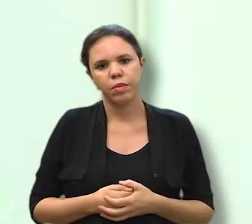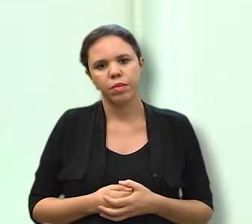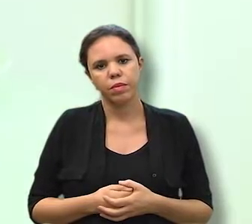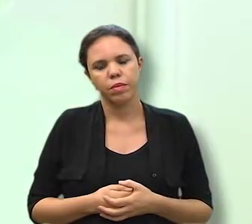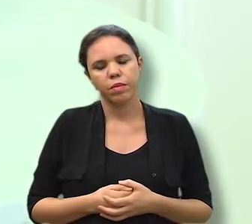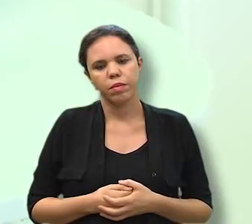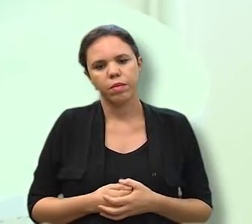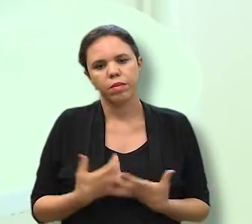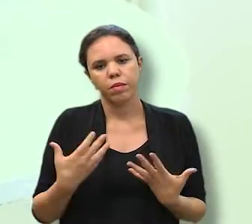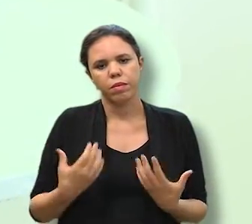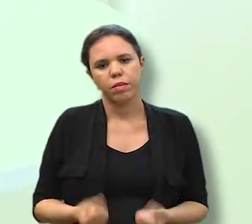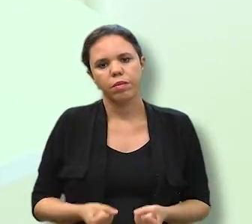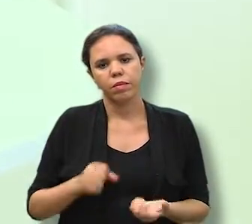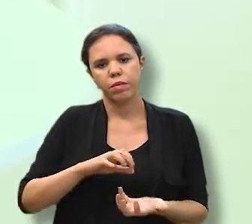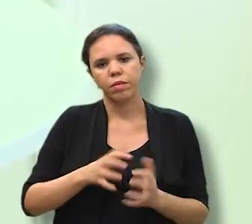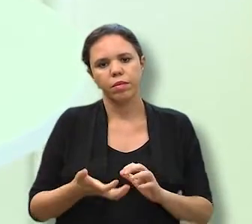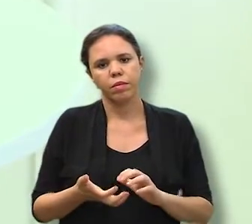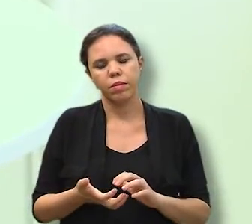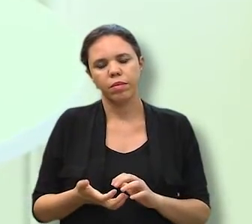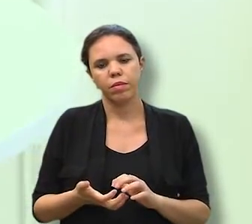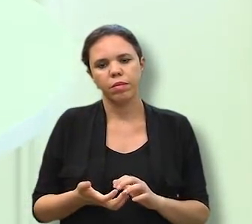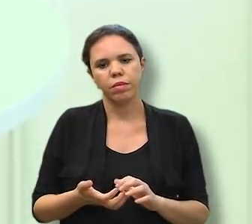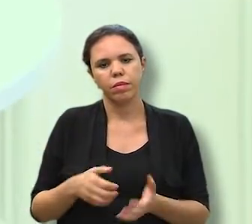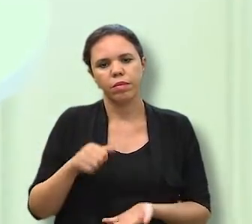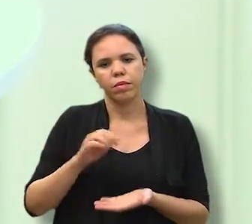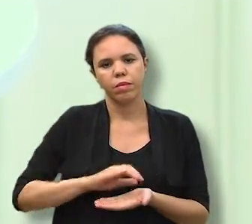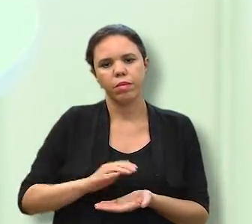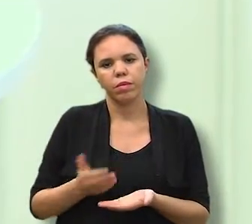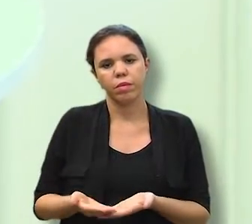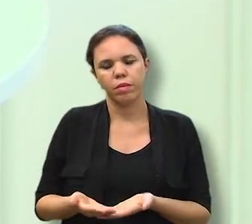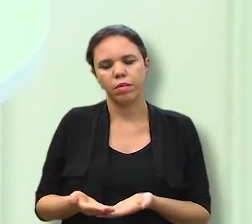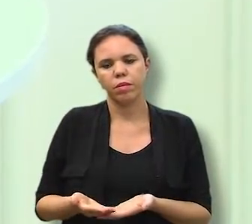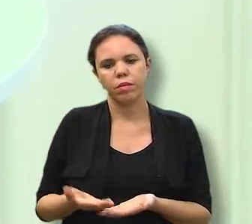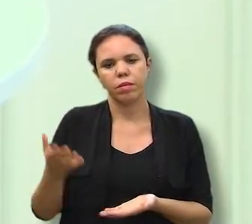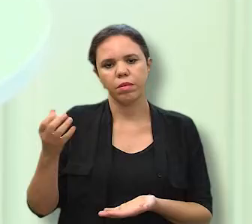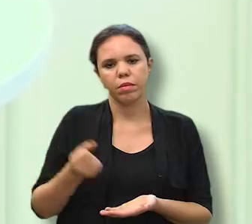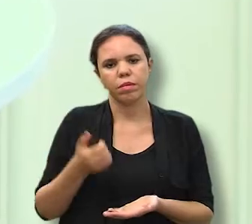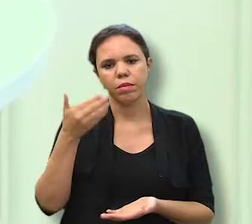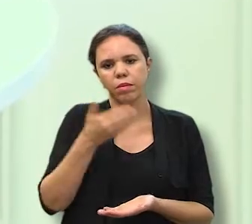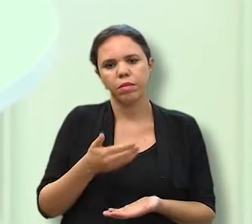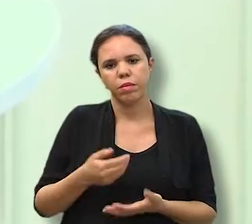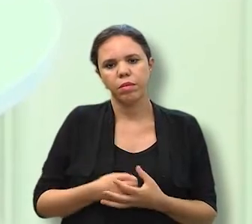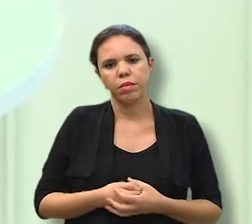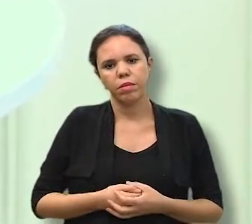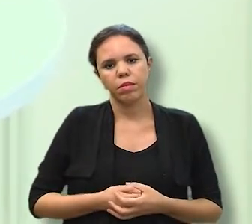Enquanto isso, vamos fazer a massa. Em um bowl de alumínio, coloque o leite condensado,